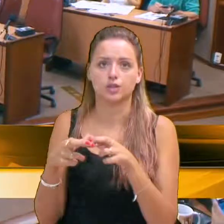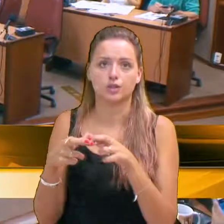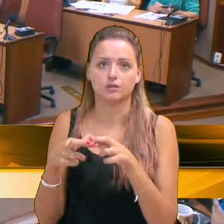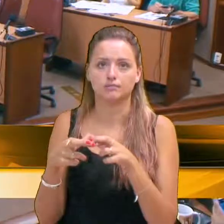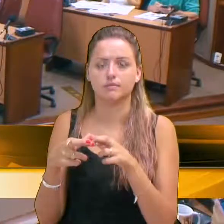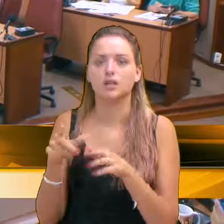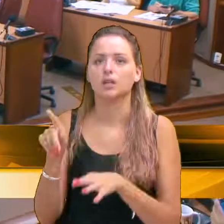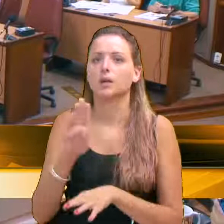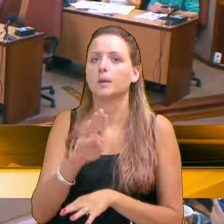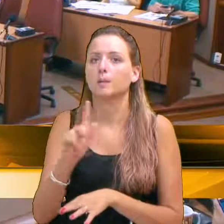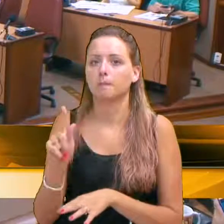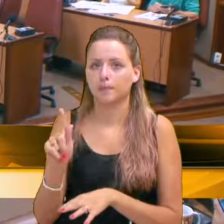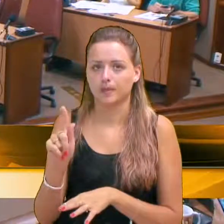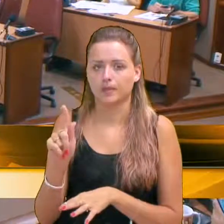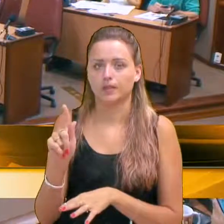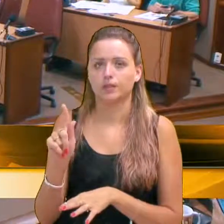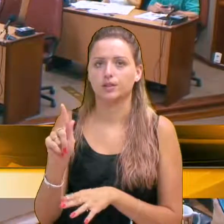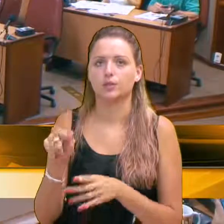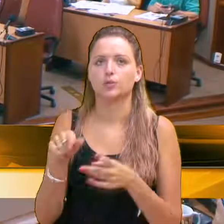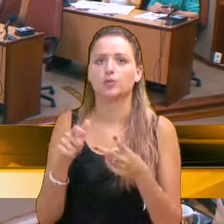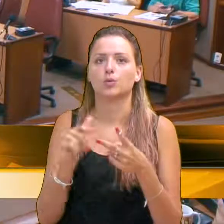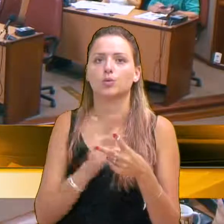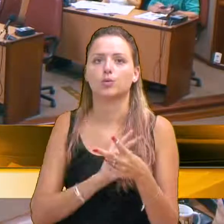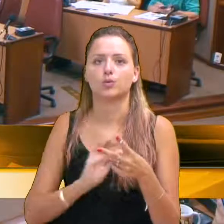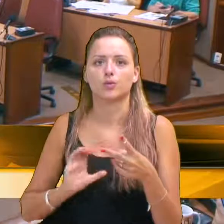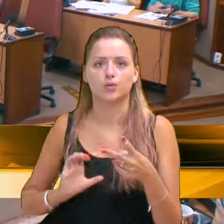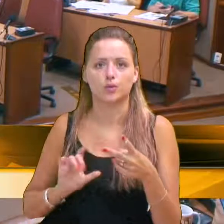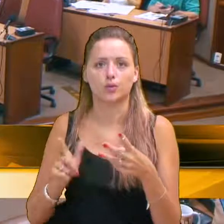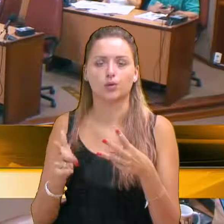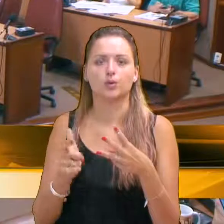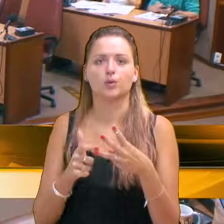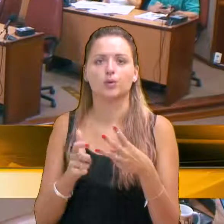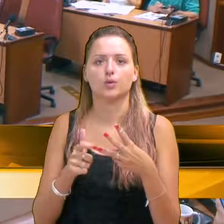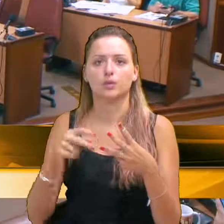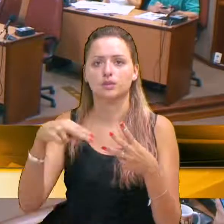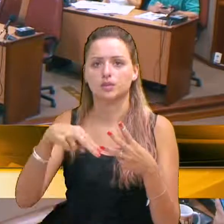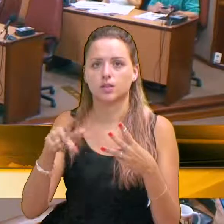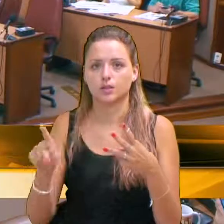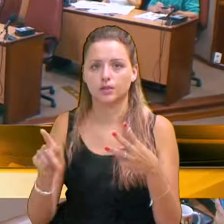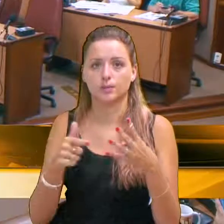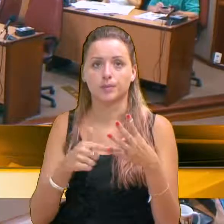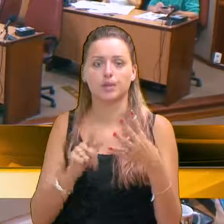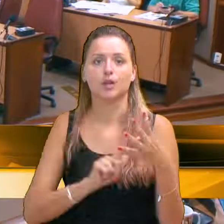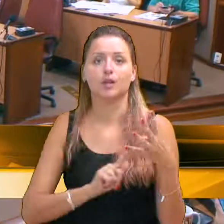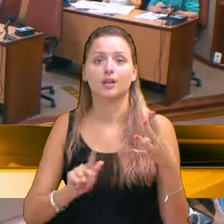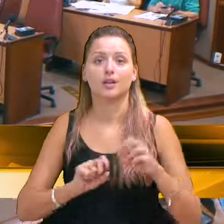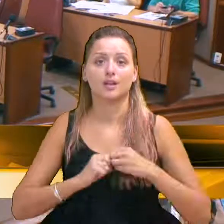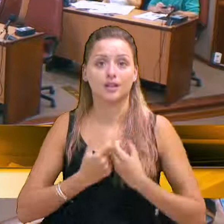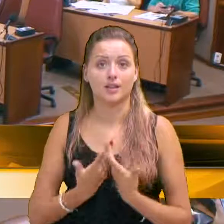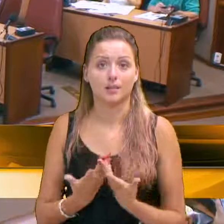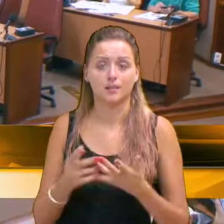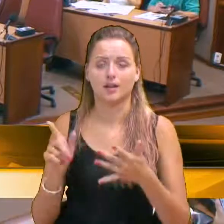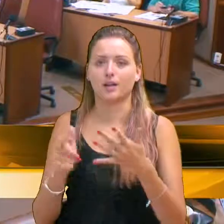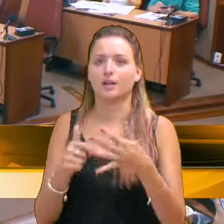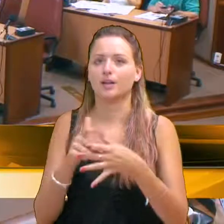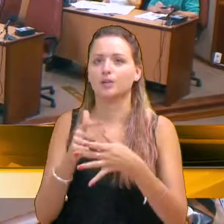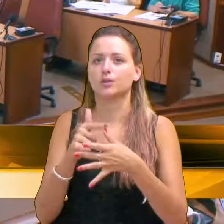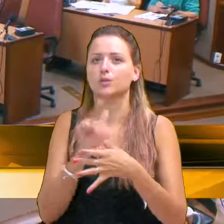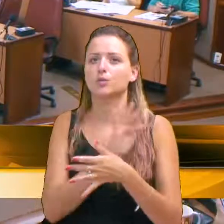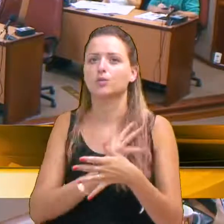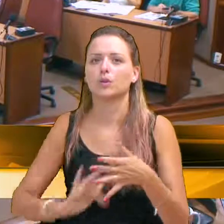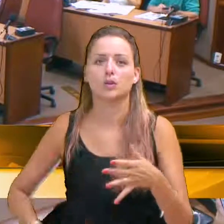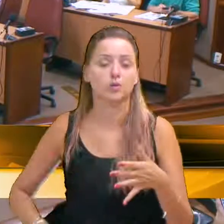entre eles Bento Gonçalves, Flores da Cunha, Nova Petrópolis, Gramado, Farroupilha